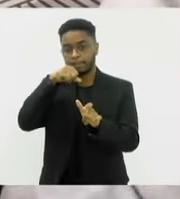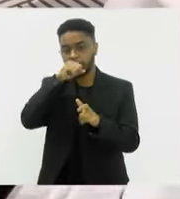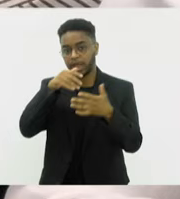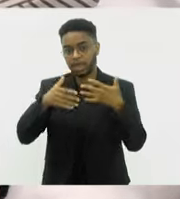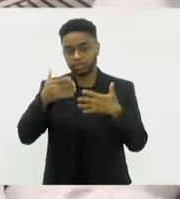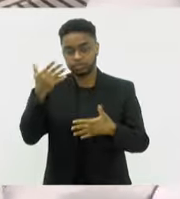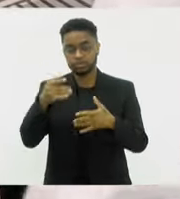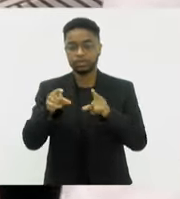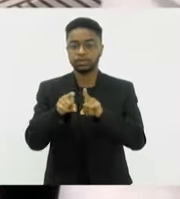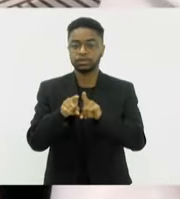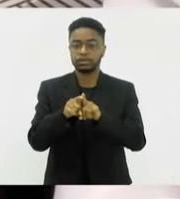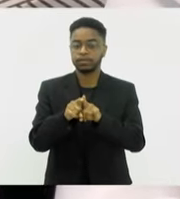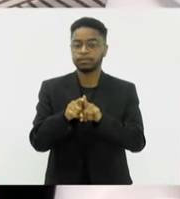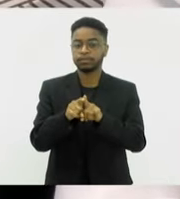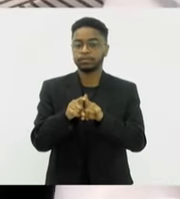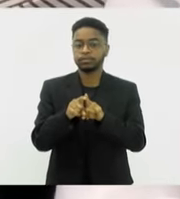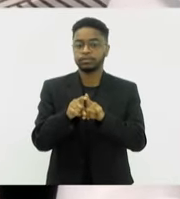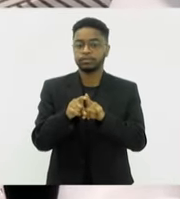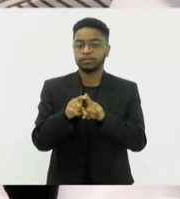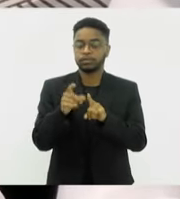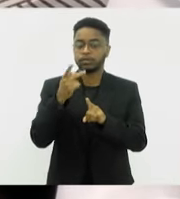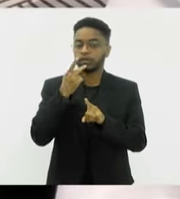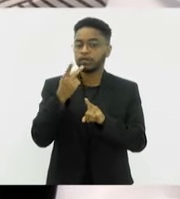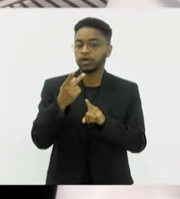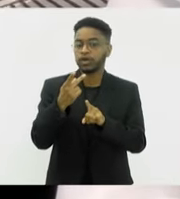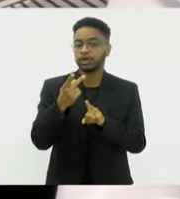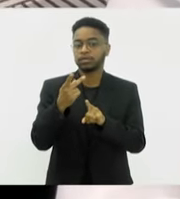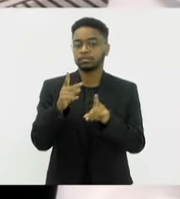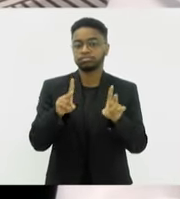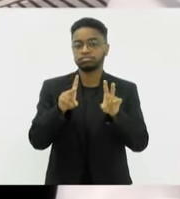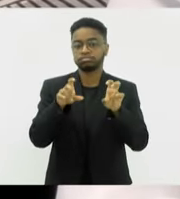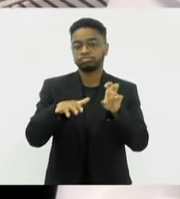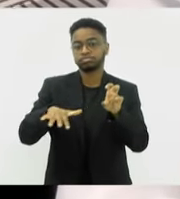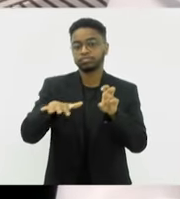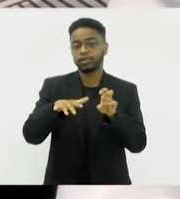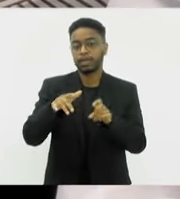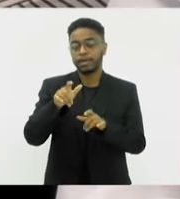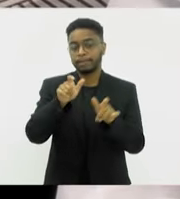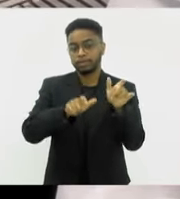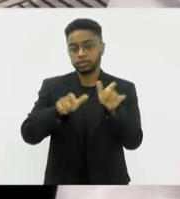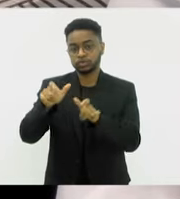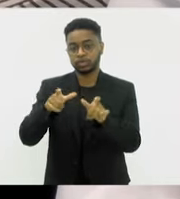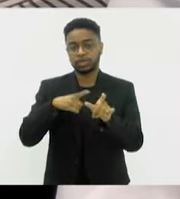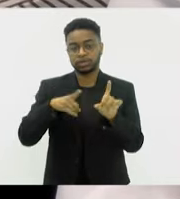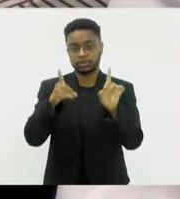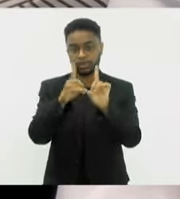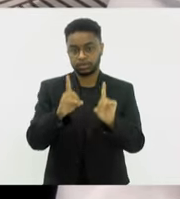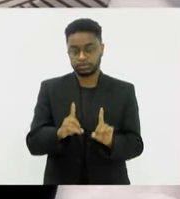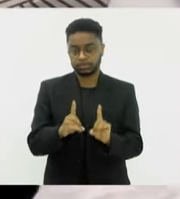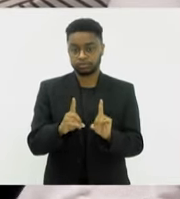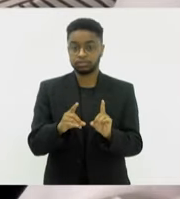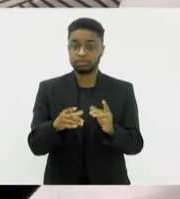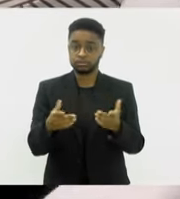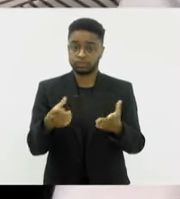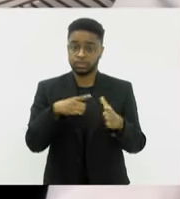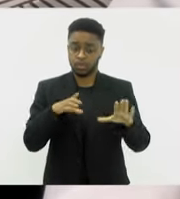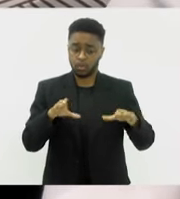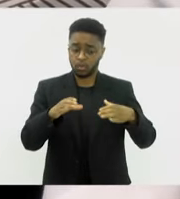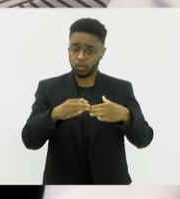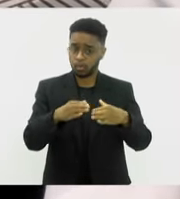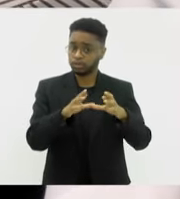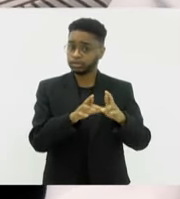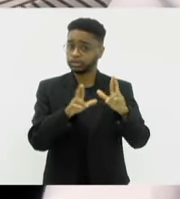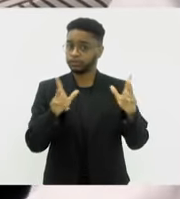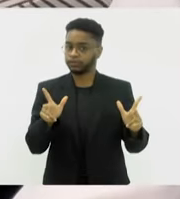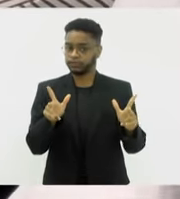e abarca com isso todo o nicho de pessoas com deficiência. É um nicho bem